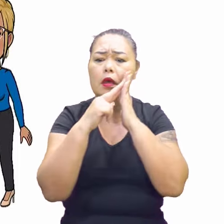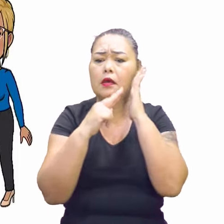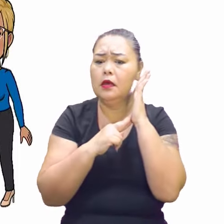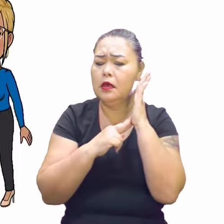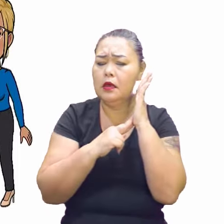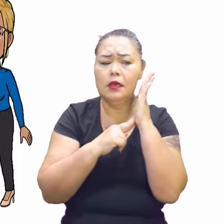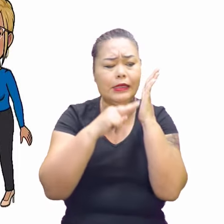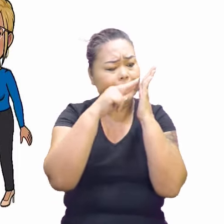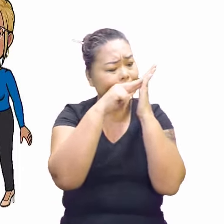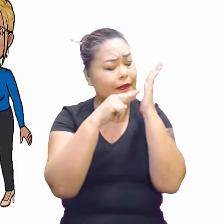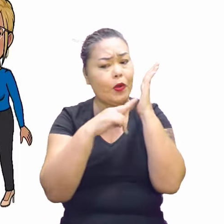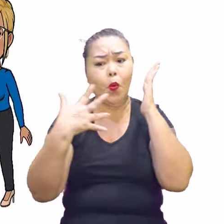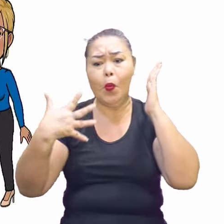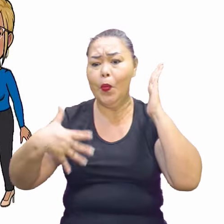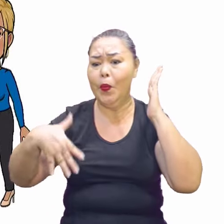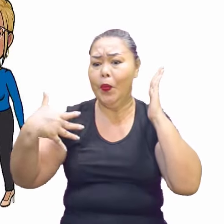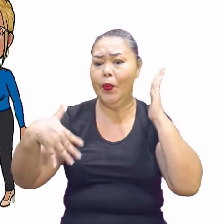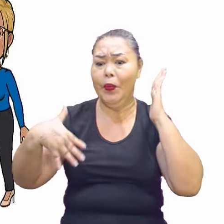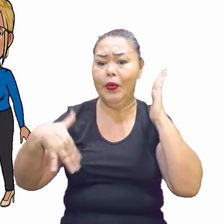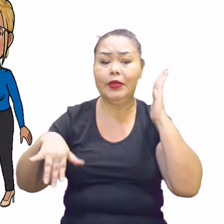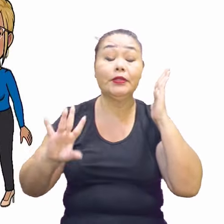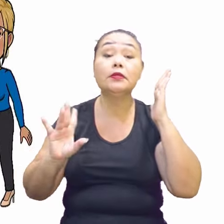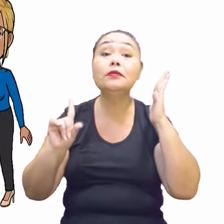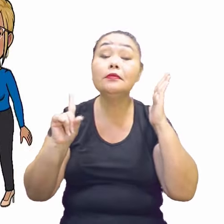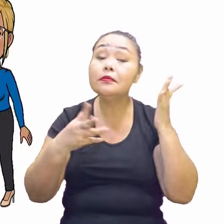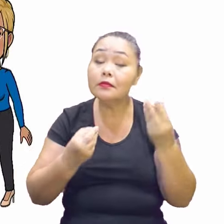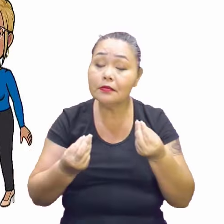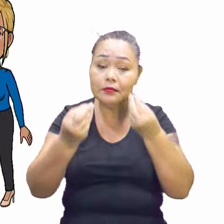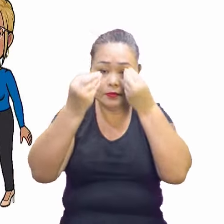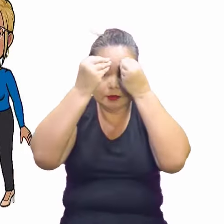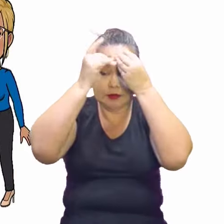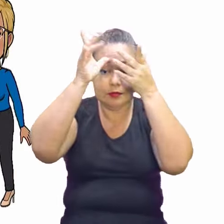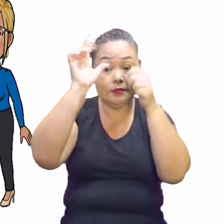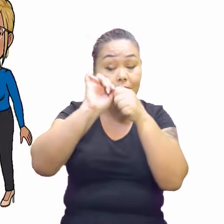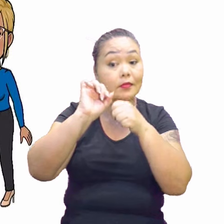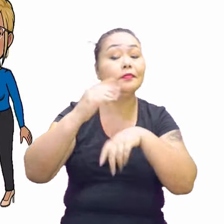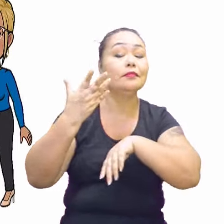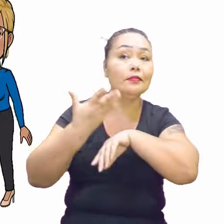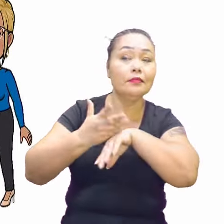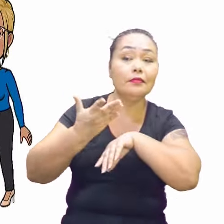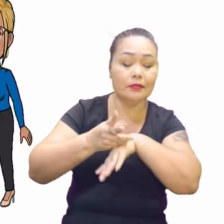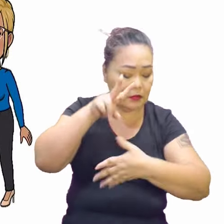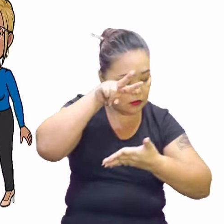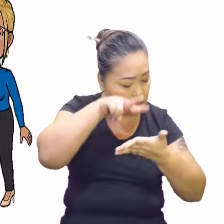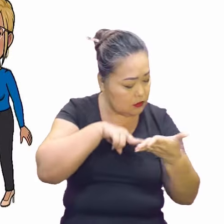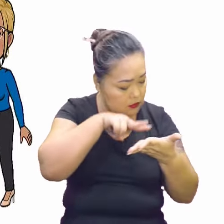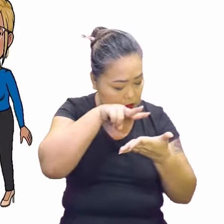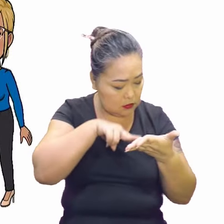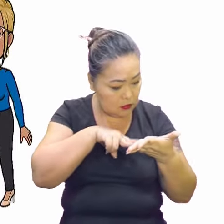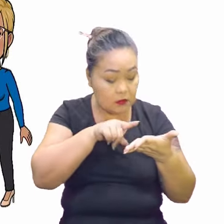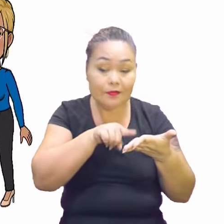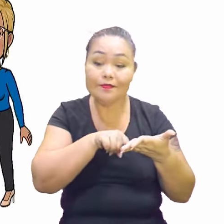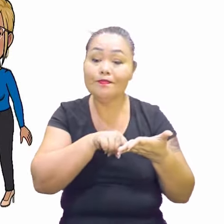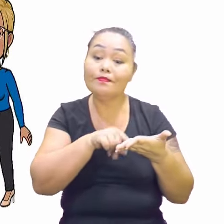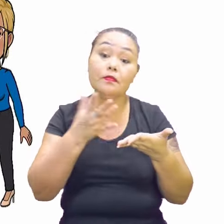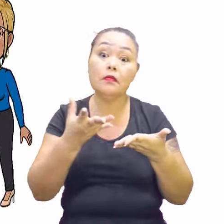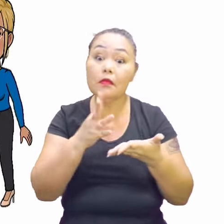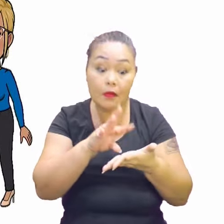regras, mas é para que vocês tenham esse conhecimento. Mas a partir do momento que eu exercito a minha leitura, isso aqui,